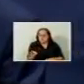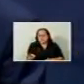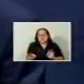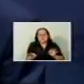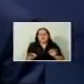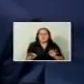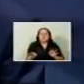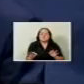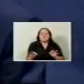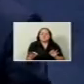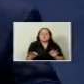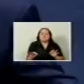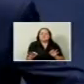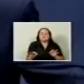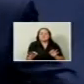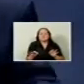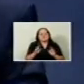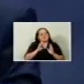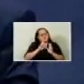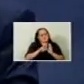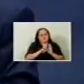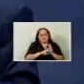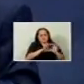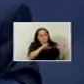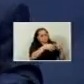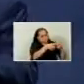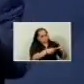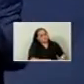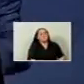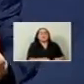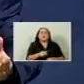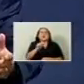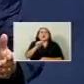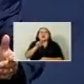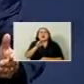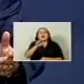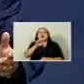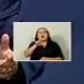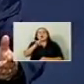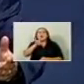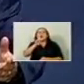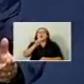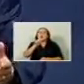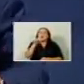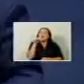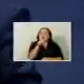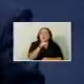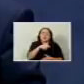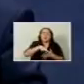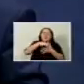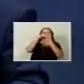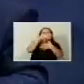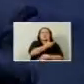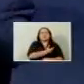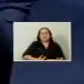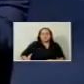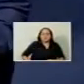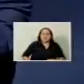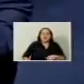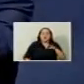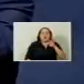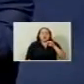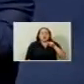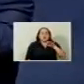e vários da bancada, o vereador Aurélio Nomura, que é líder do governo, o vereador Eduardo